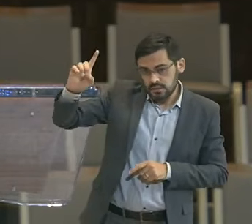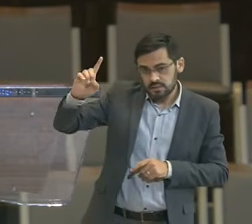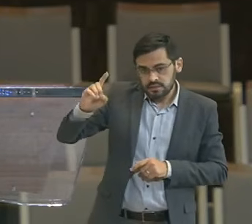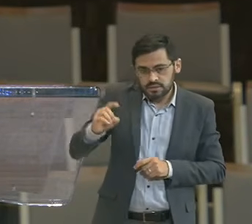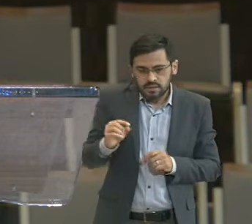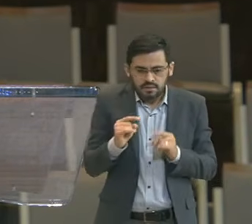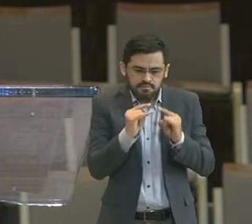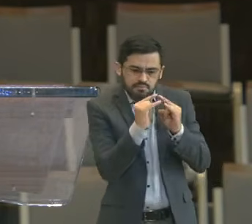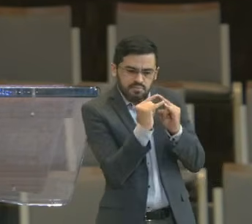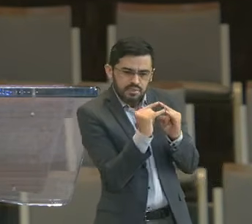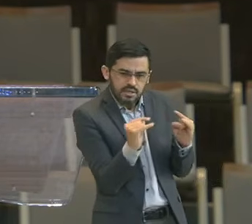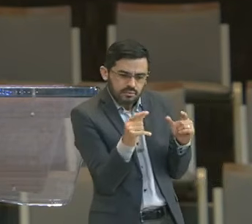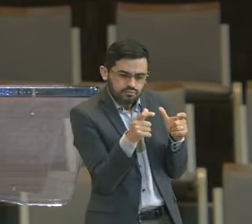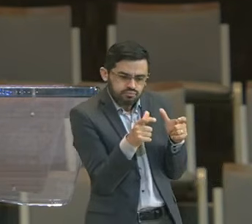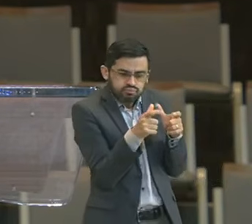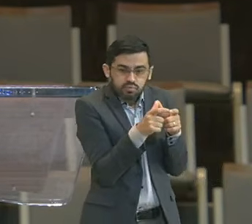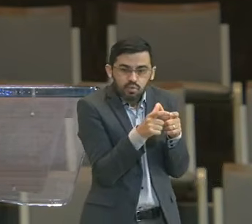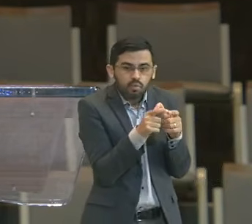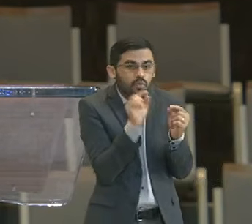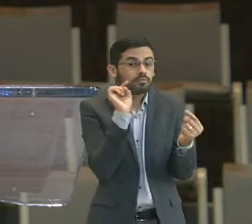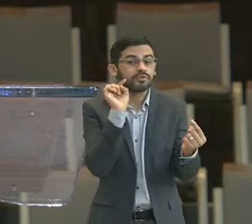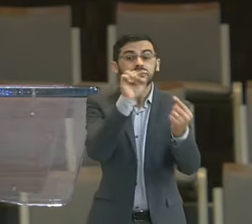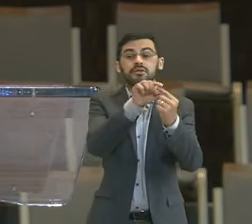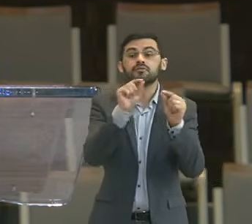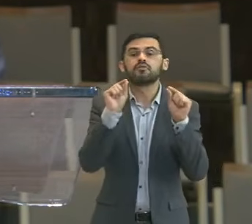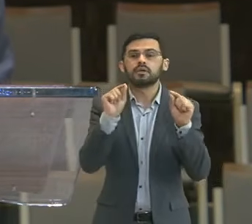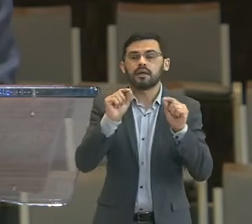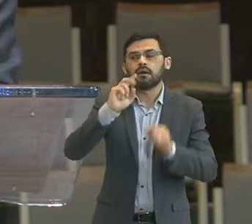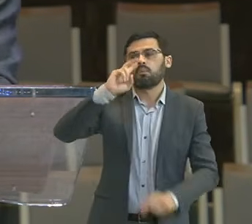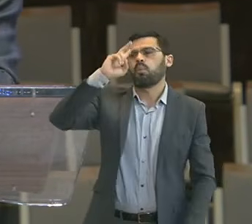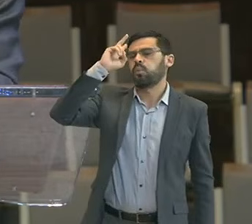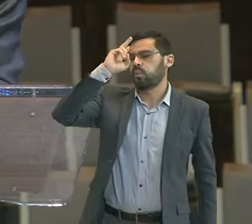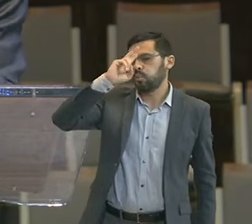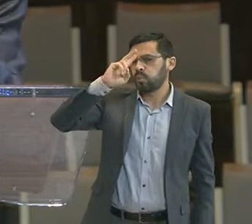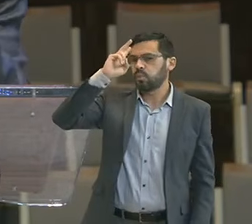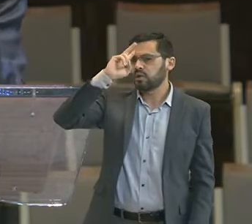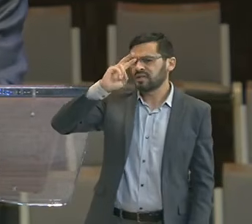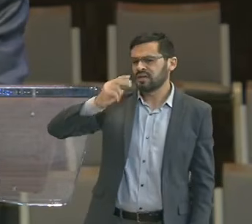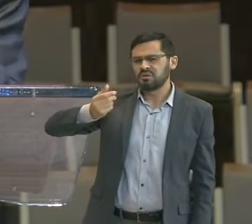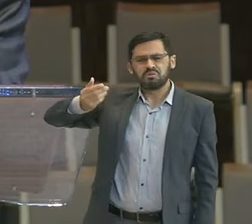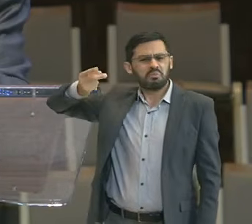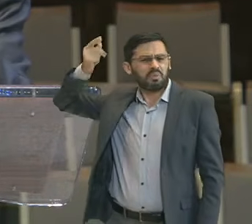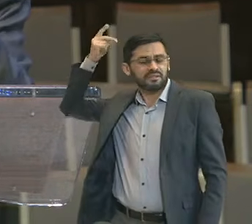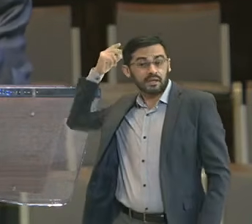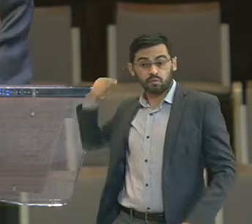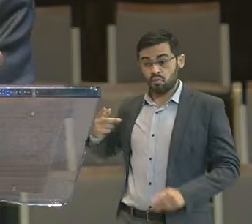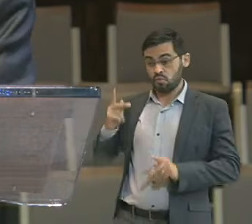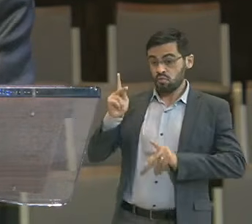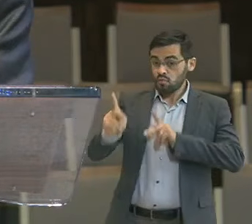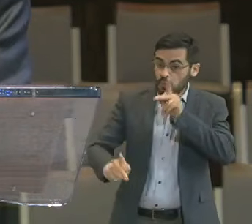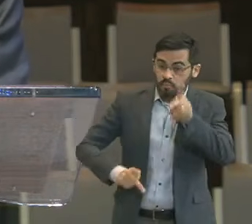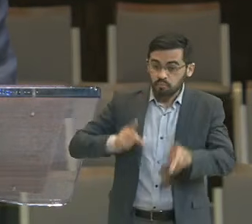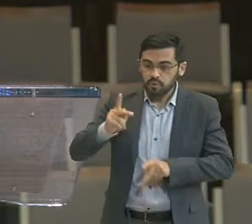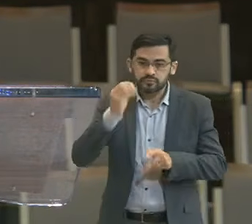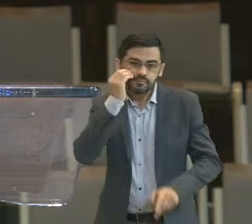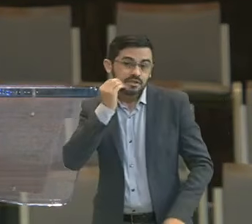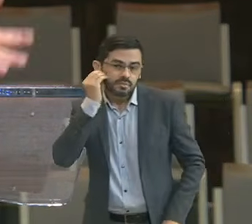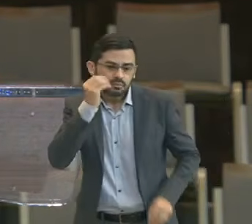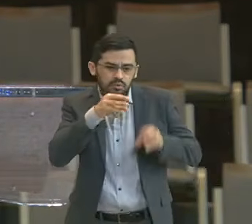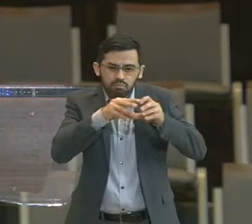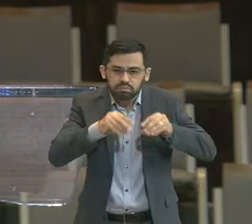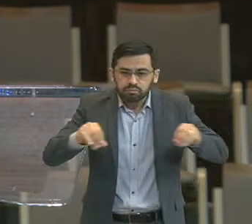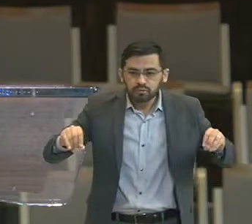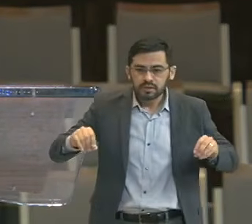pequenas cabanas, com o propósito de lembrar aquilo que o povo de Israel viveu no deserto,